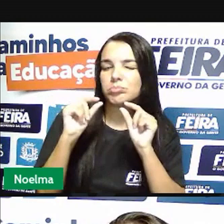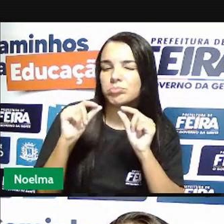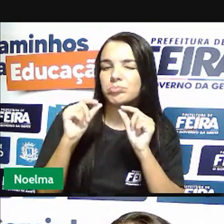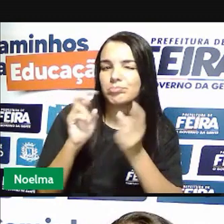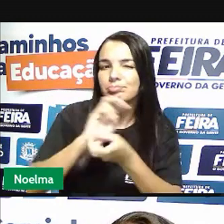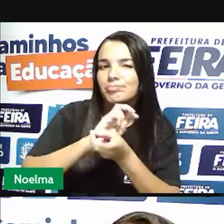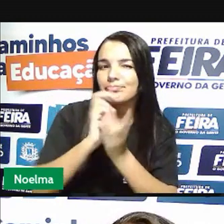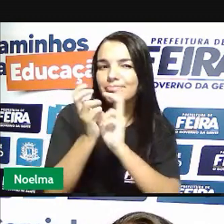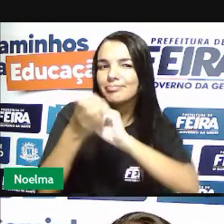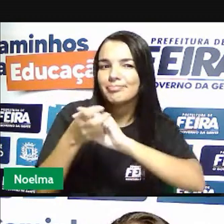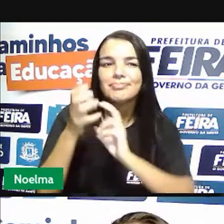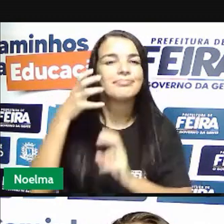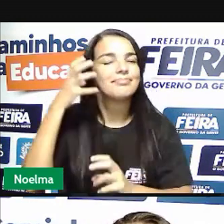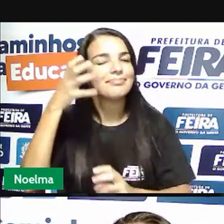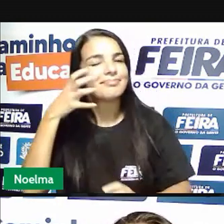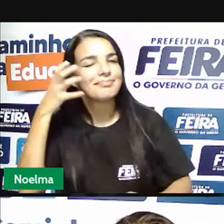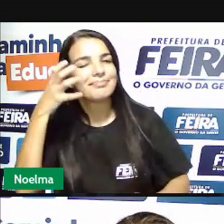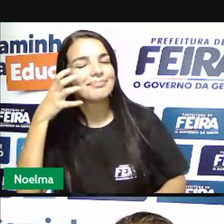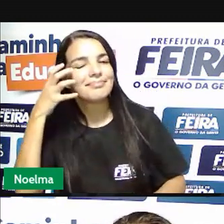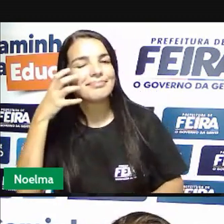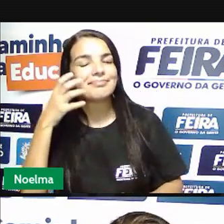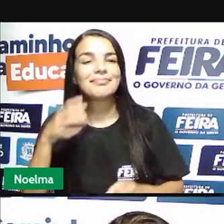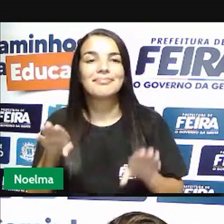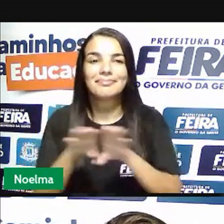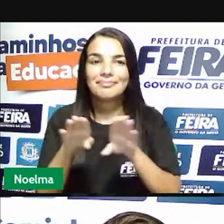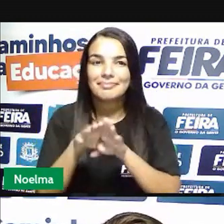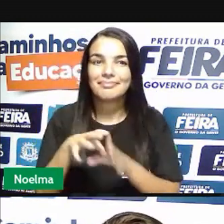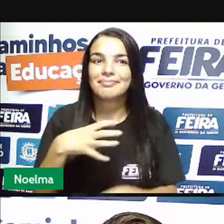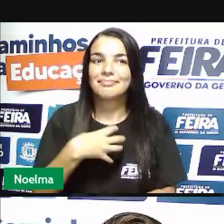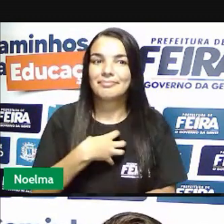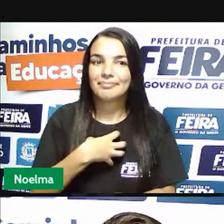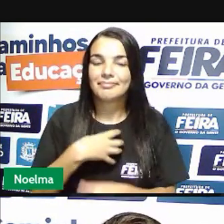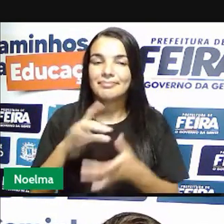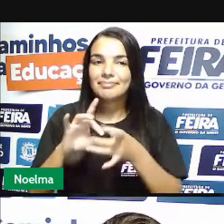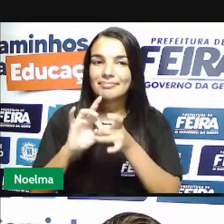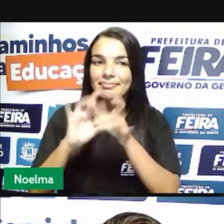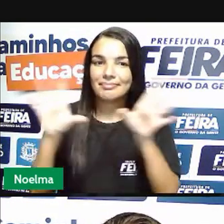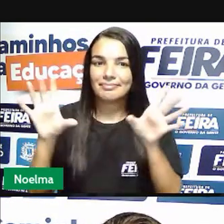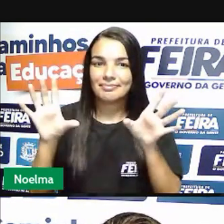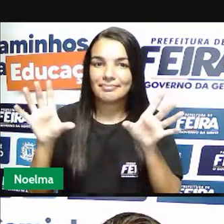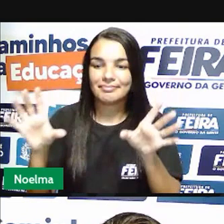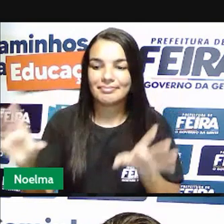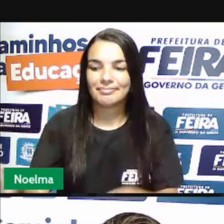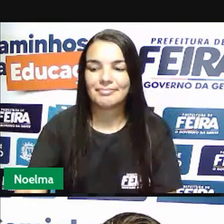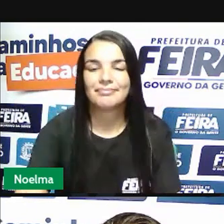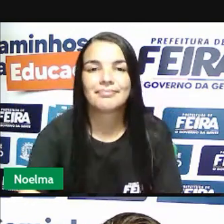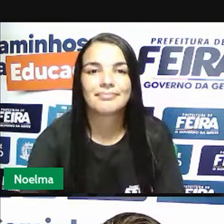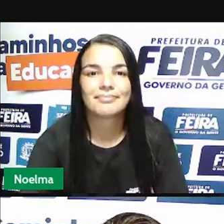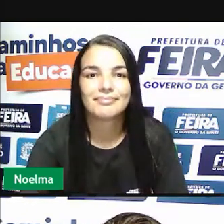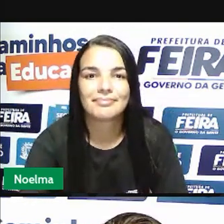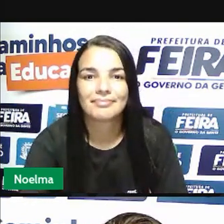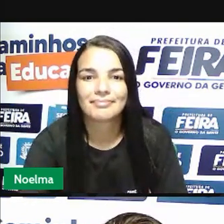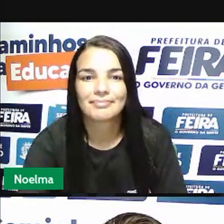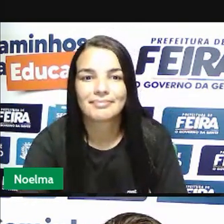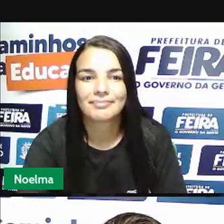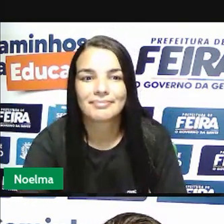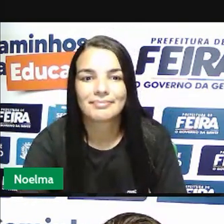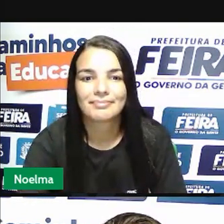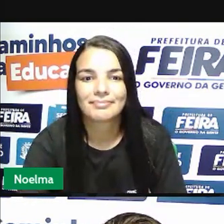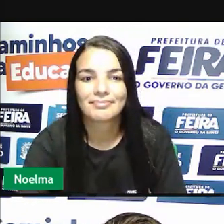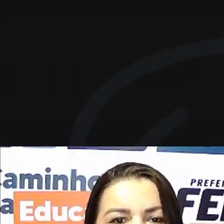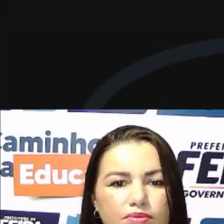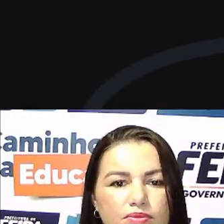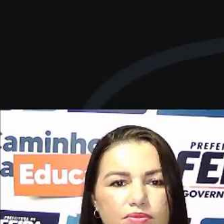da musicalidade da Conjuração Baiana. Antes da Revolução Capitalista, Comunista